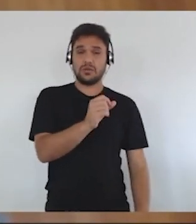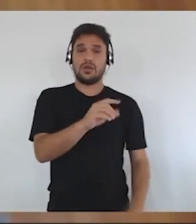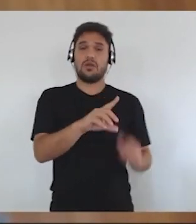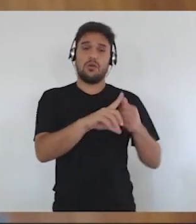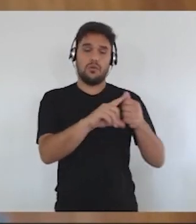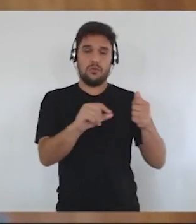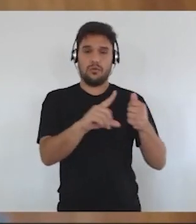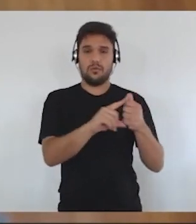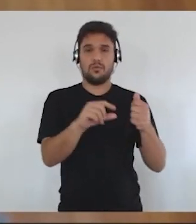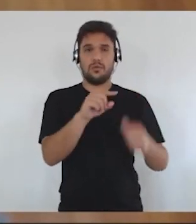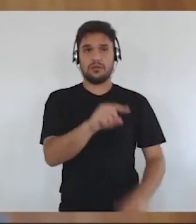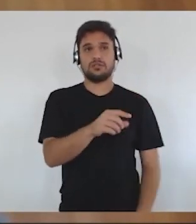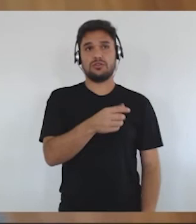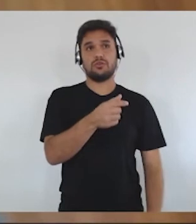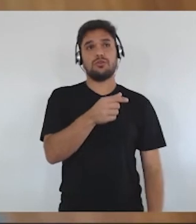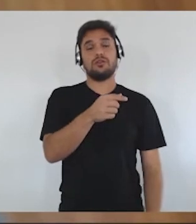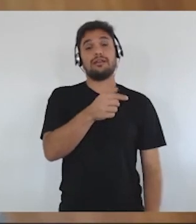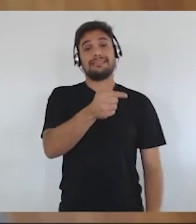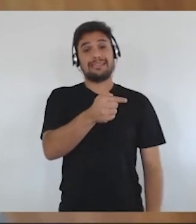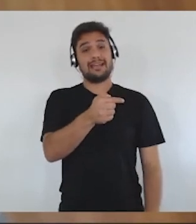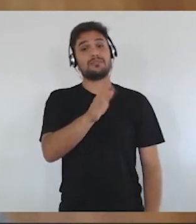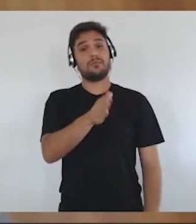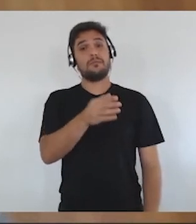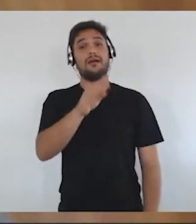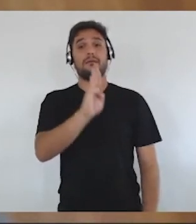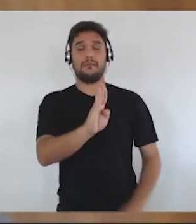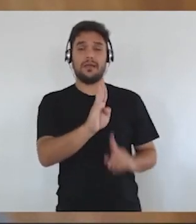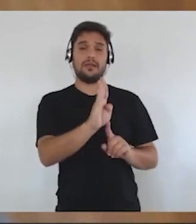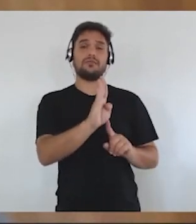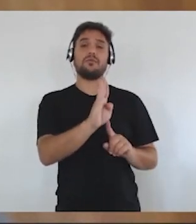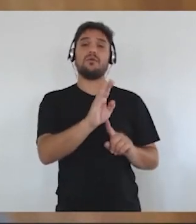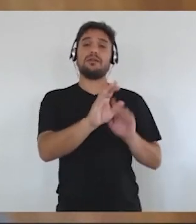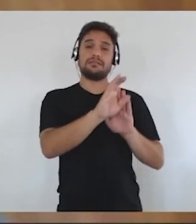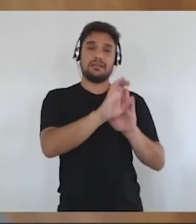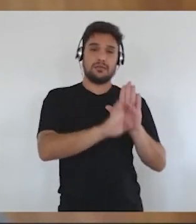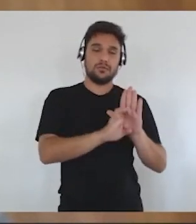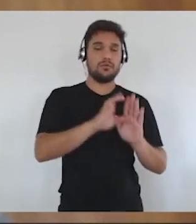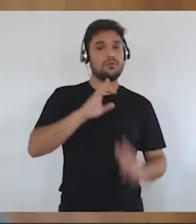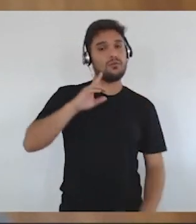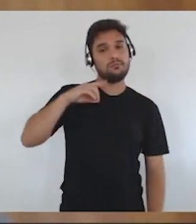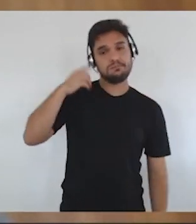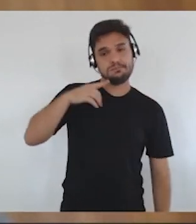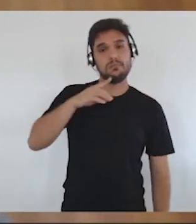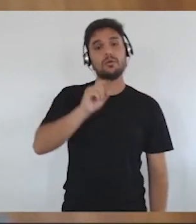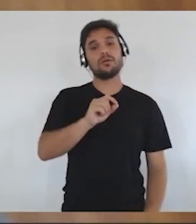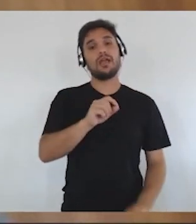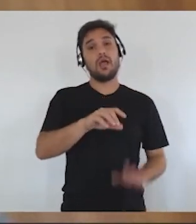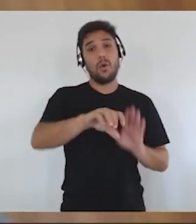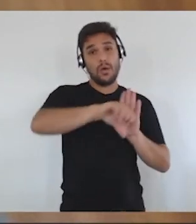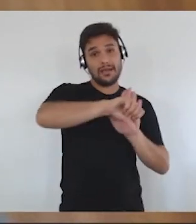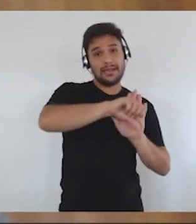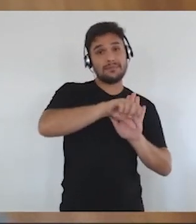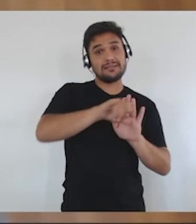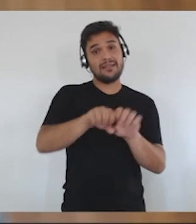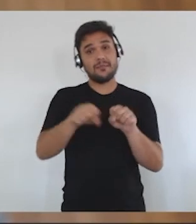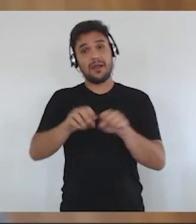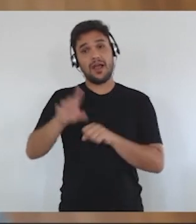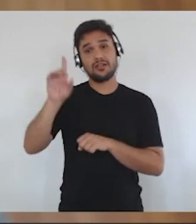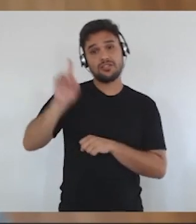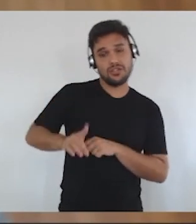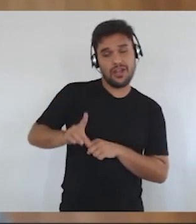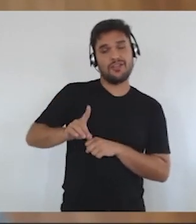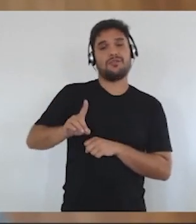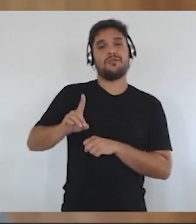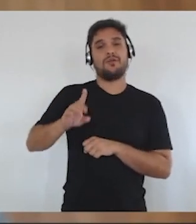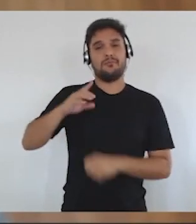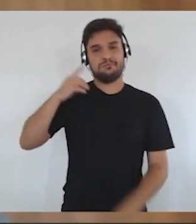artigo 7º-B do Estatuto da Advocacia para prever o crime de violação das prerrogativas. E aí, então, se